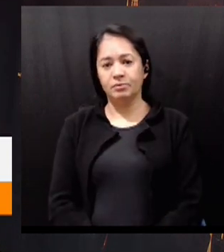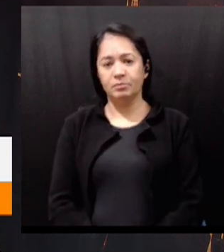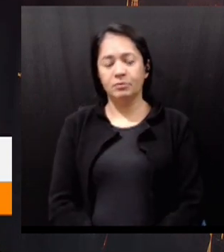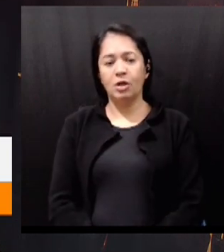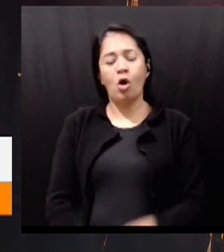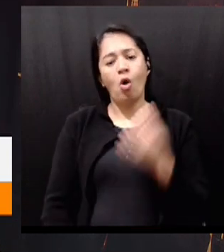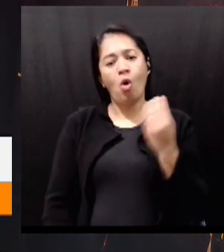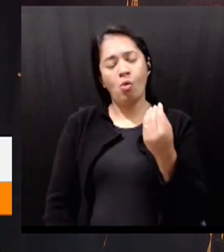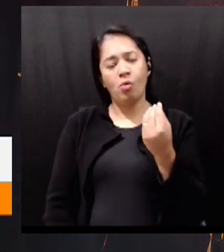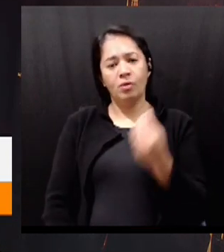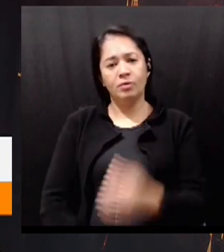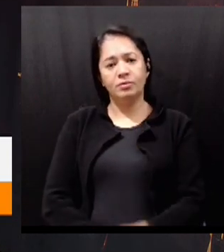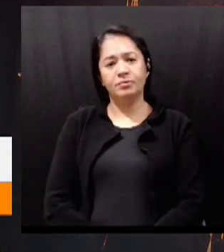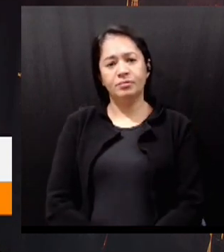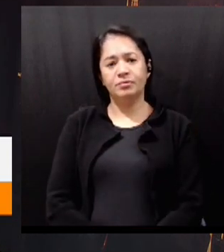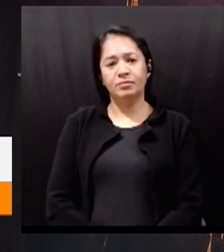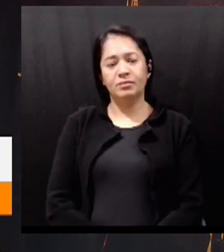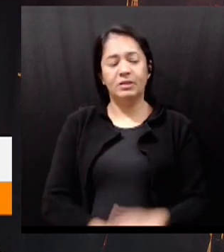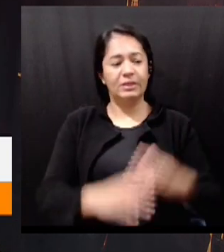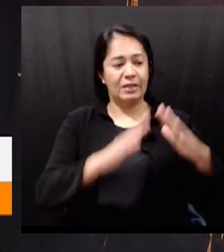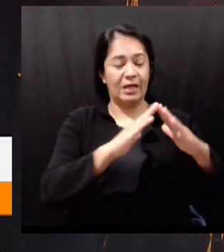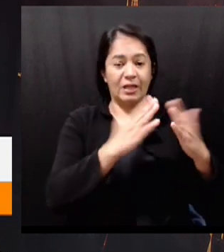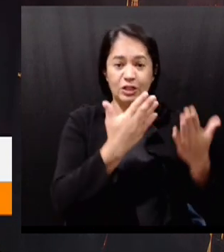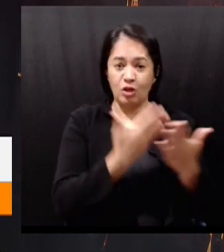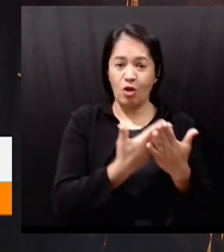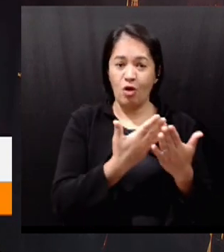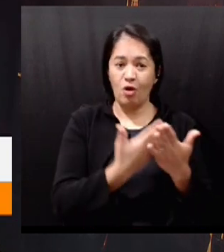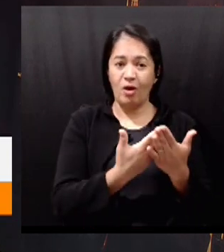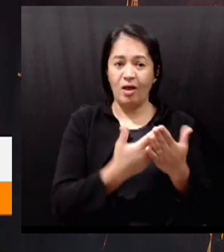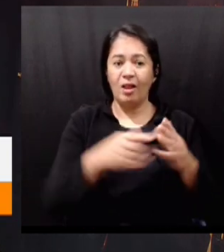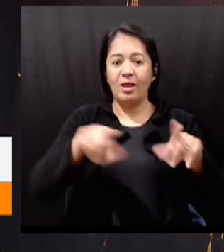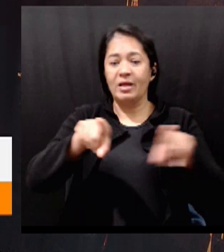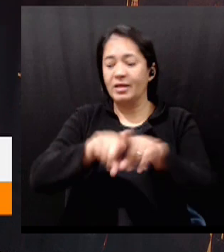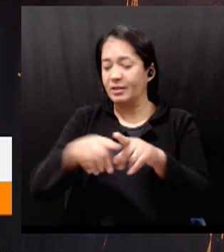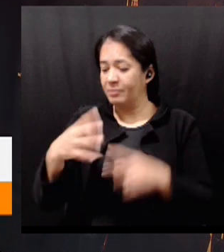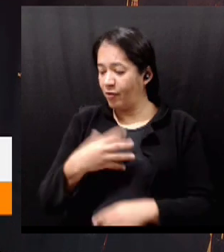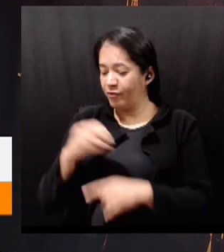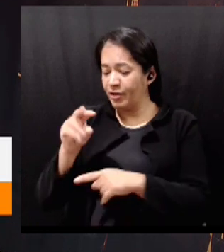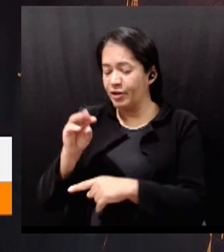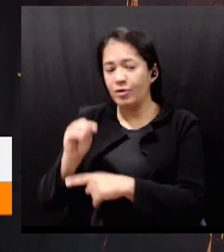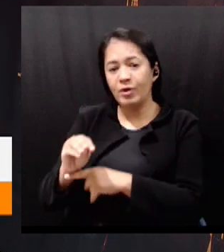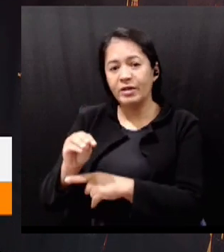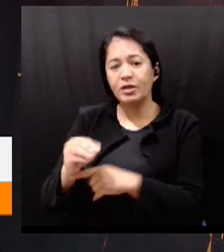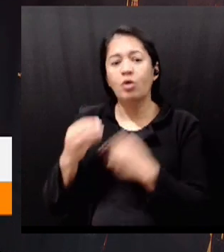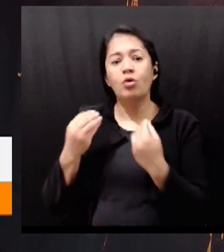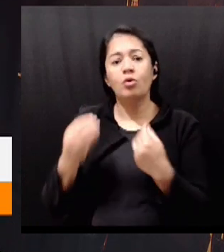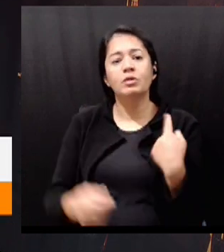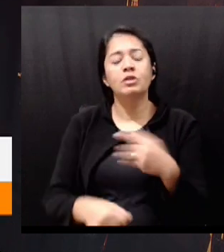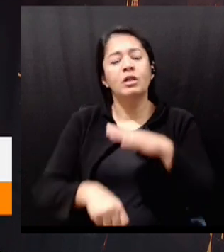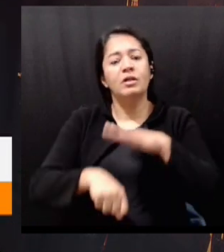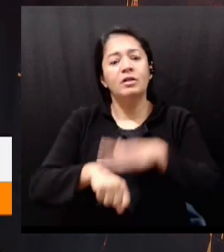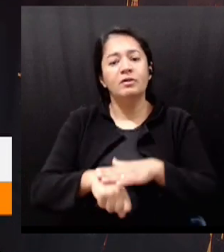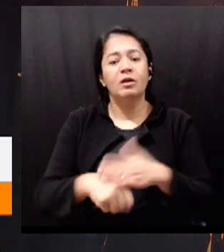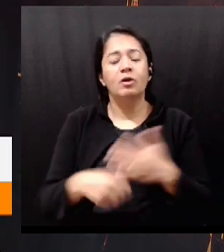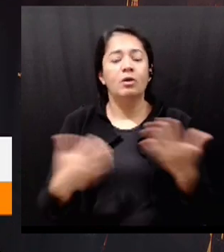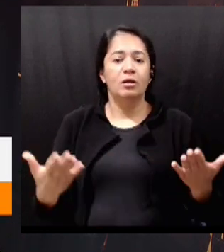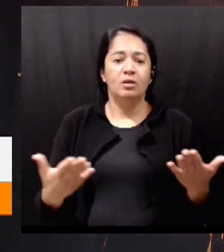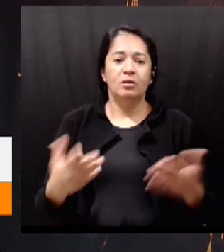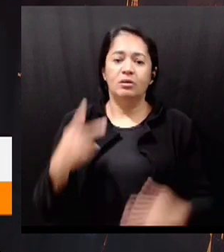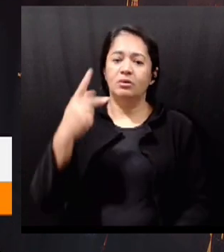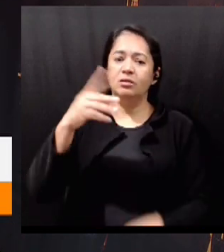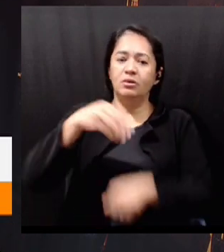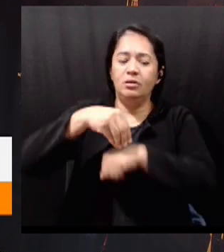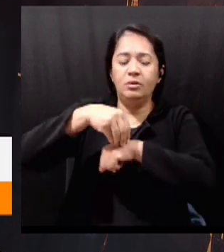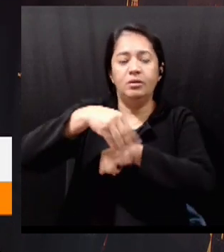a escola e também a criação dos filhos, como é que a gente pode fazer, né, qual que é a sua dica aí como